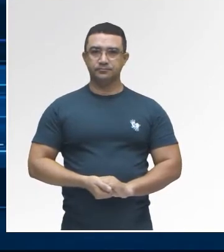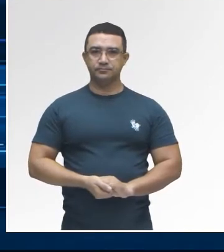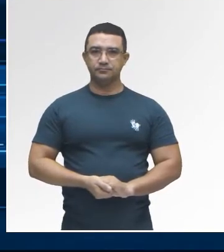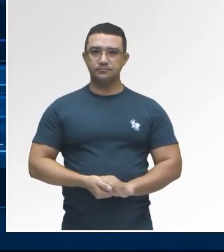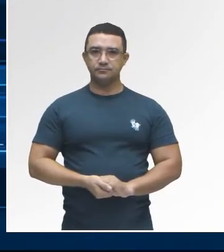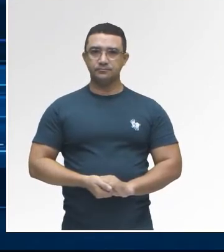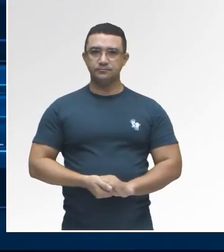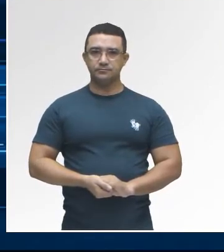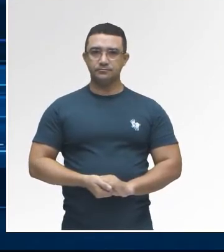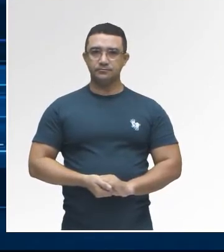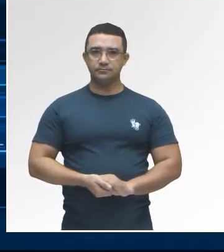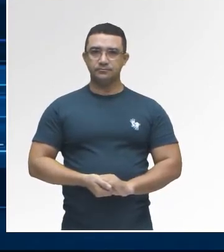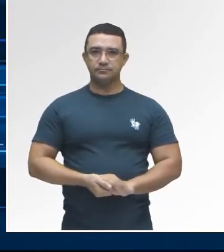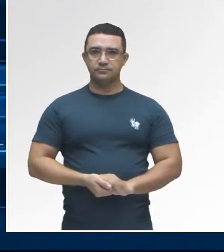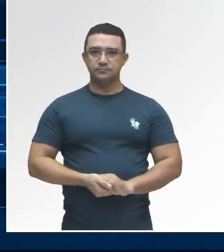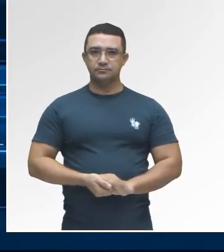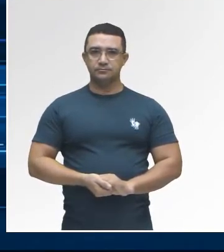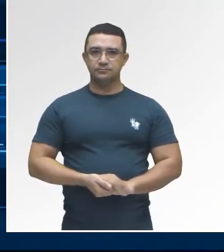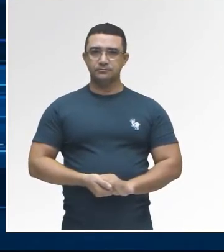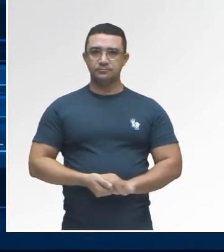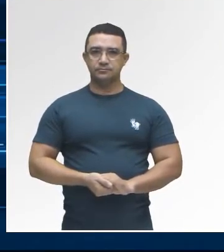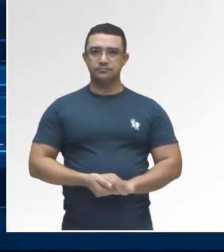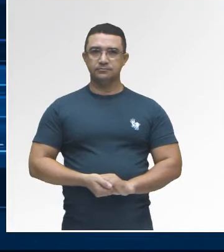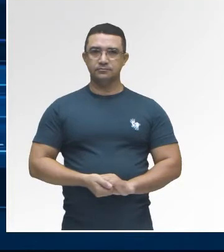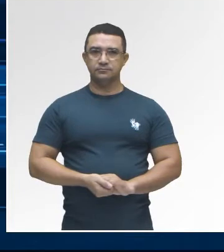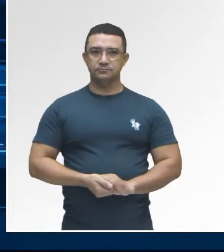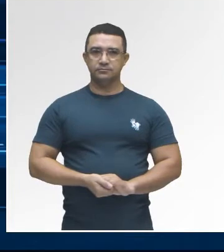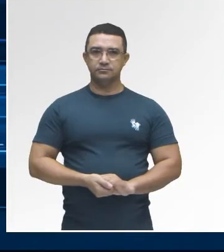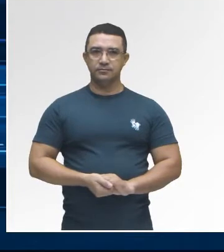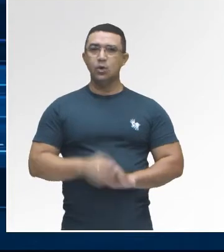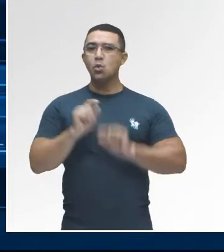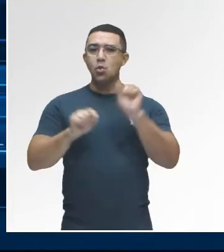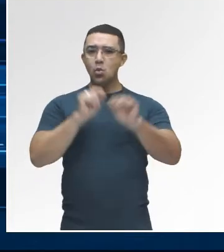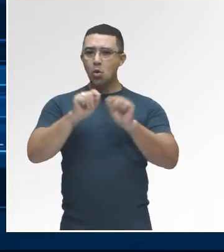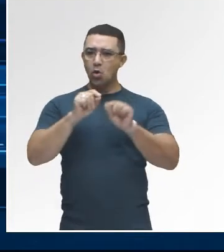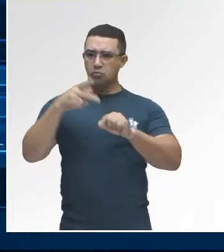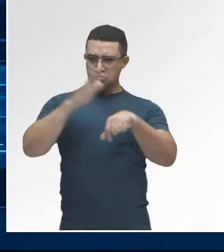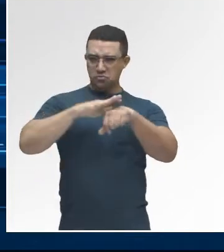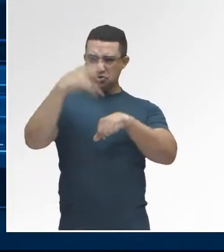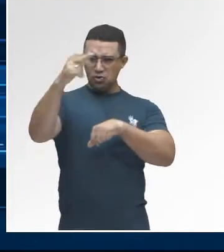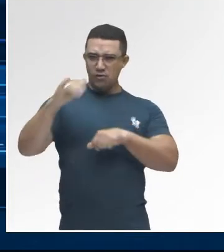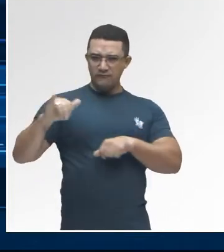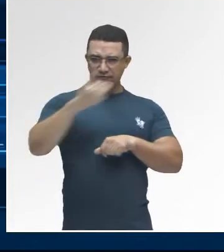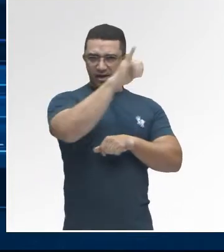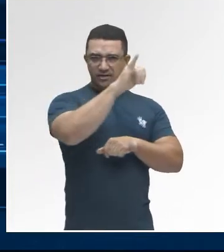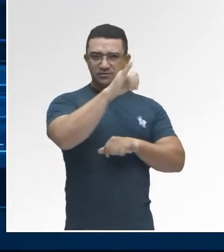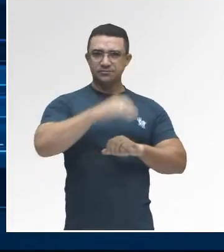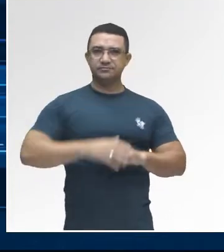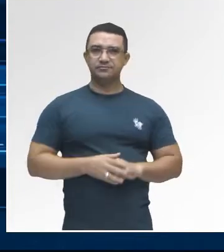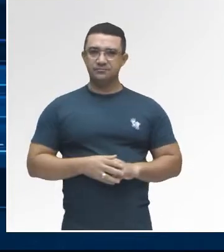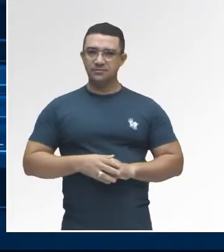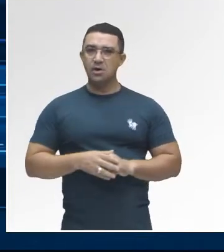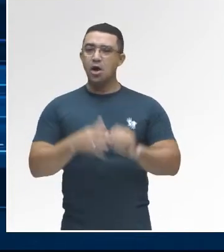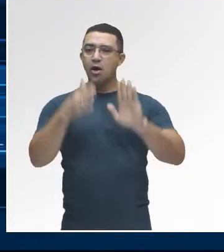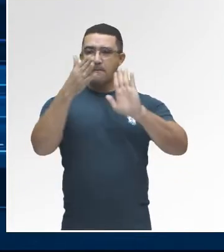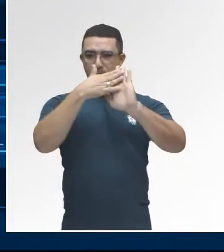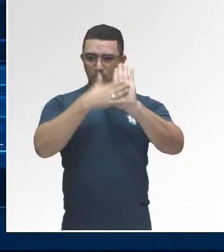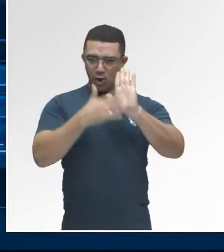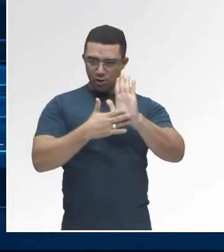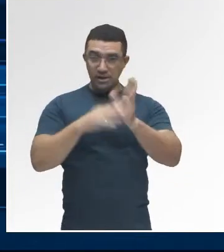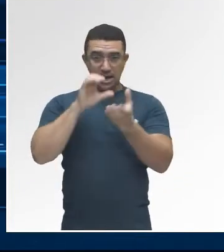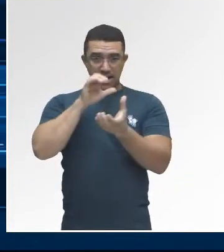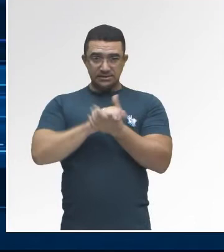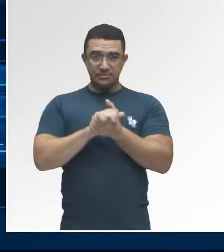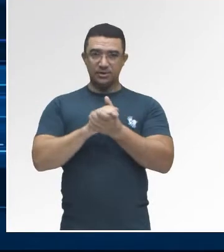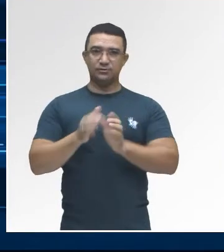Understand the dialogue. Tell us a little more. Como foi a viagem? Proposal. Proposta de casamento. The